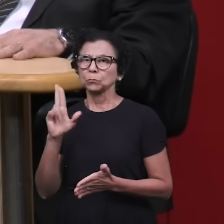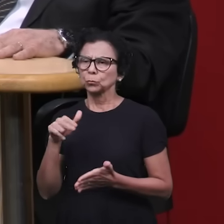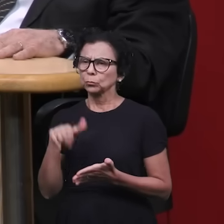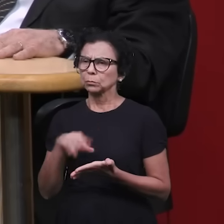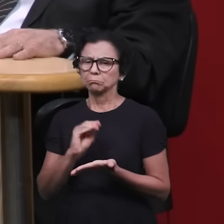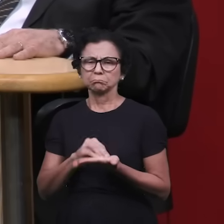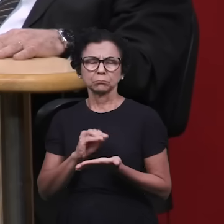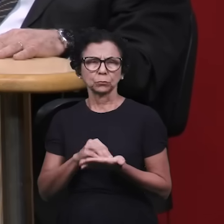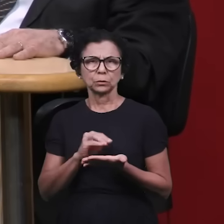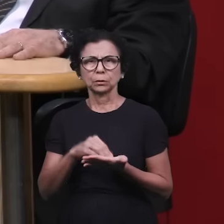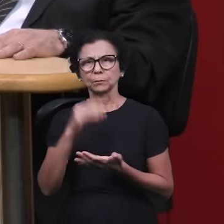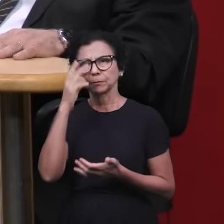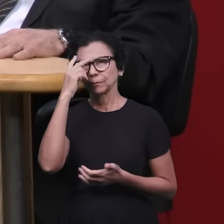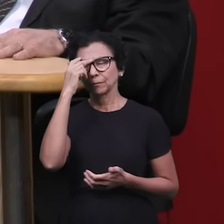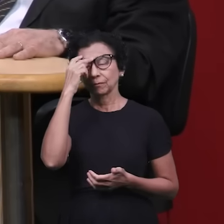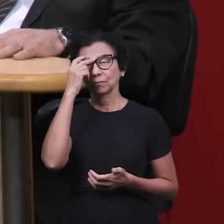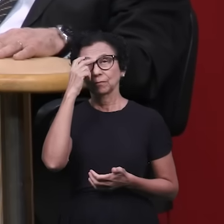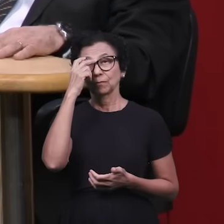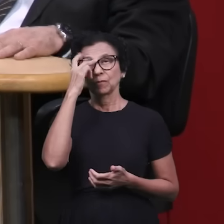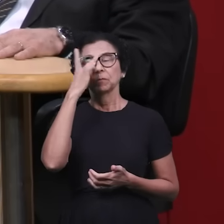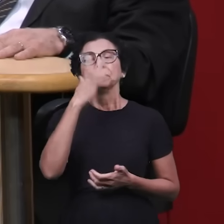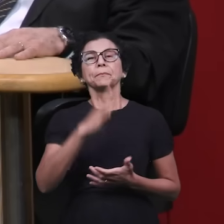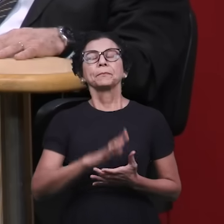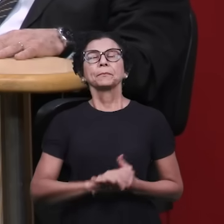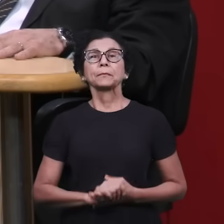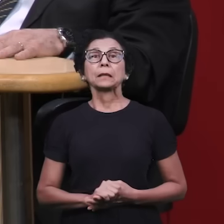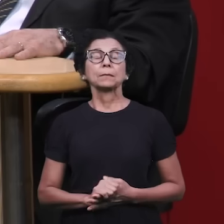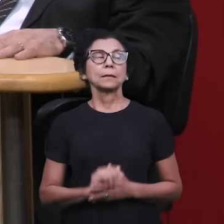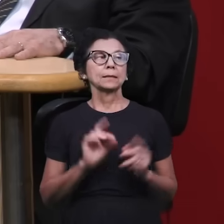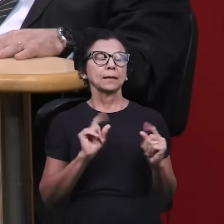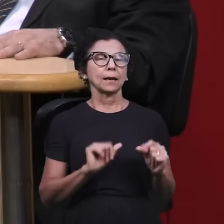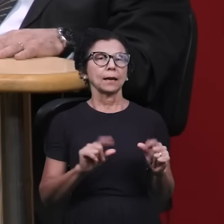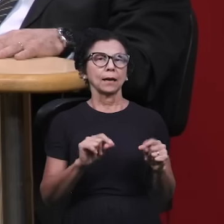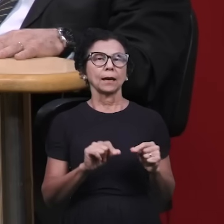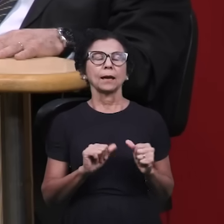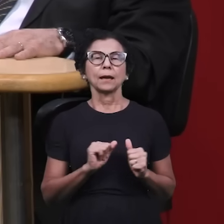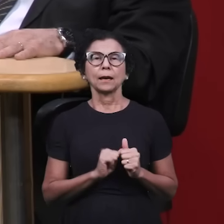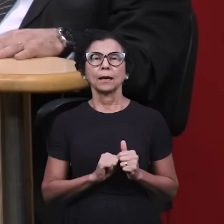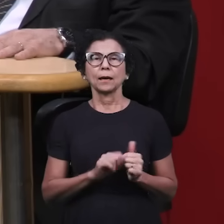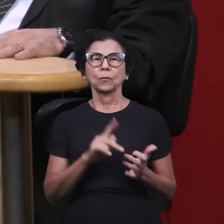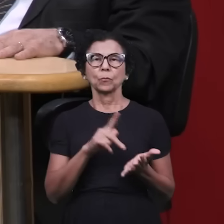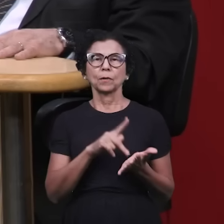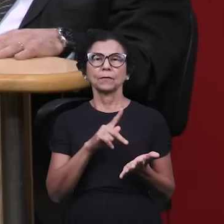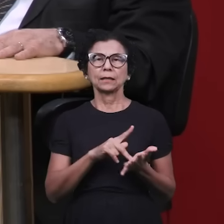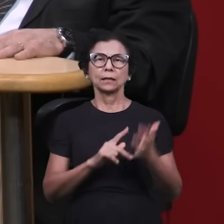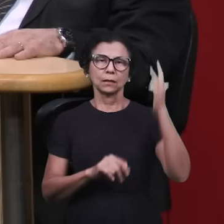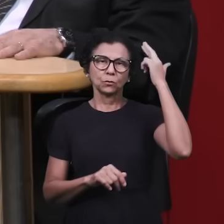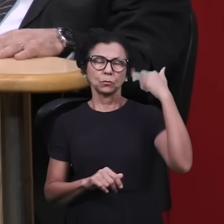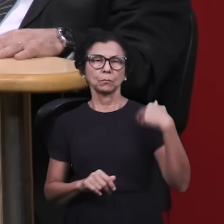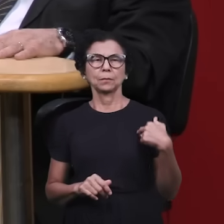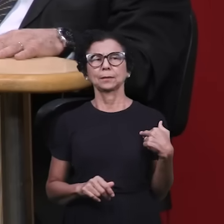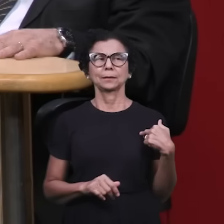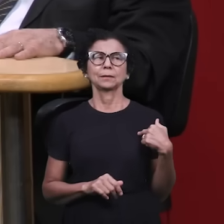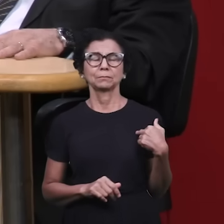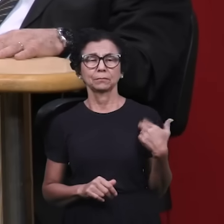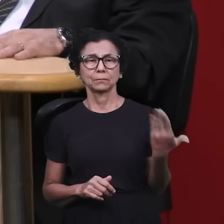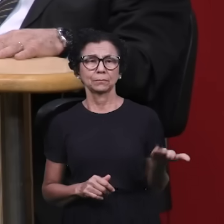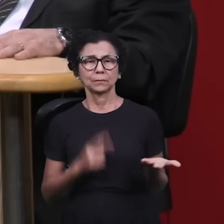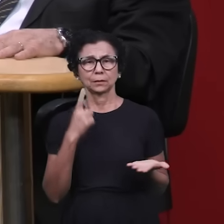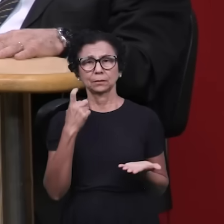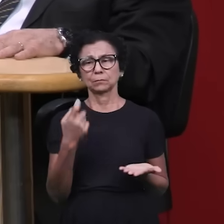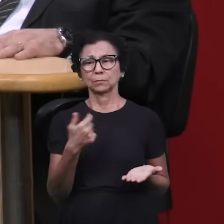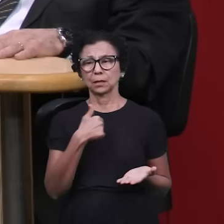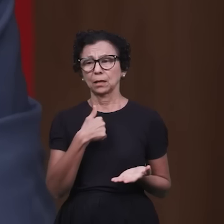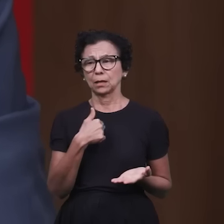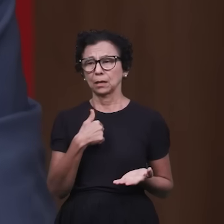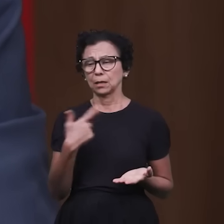palavra. Agora, a liderança da igreja, quando entrou com a verdade relativa, foi muito interessante. Eu, por